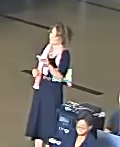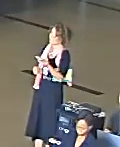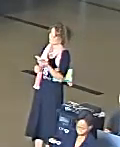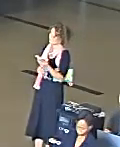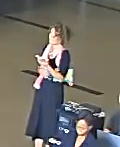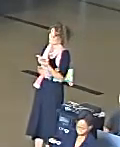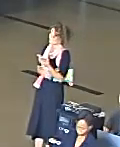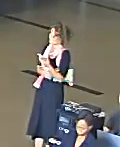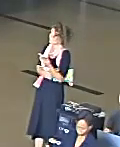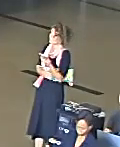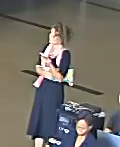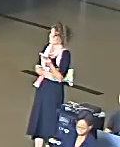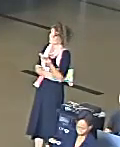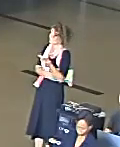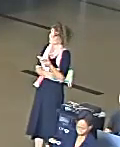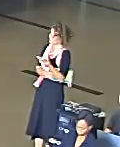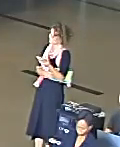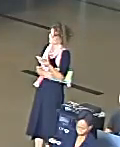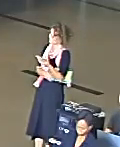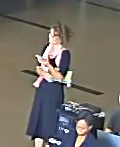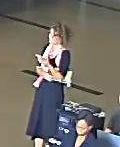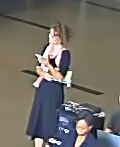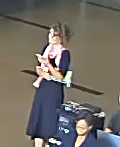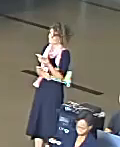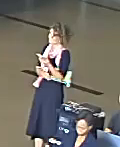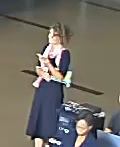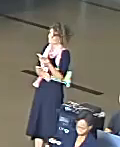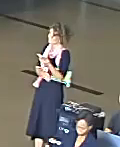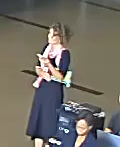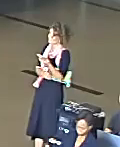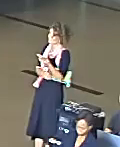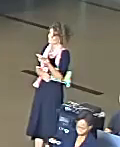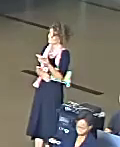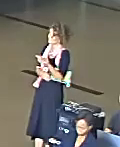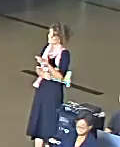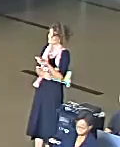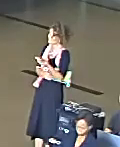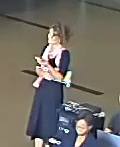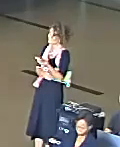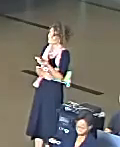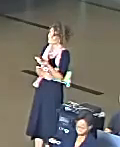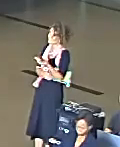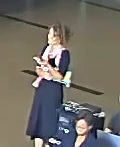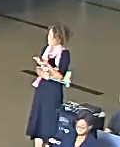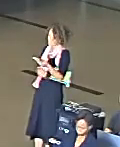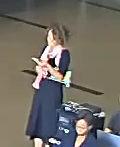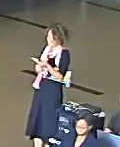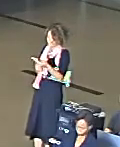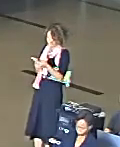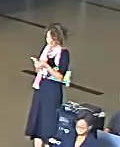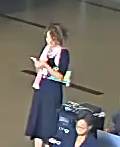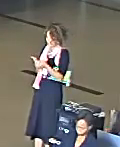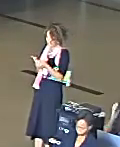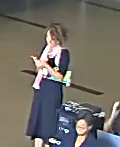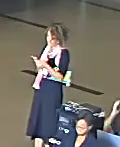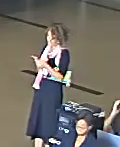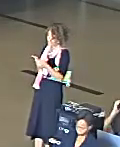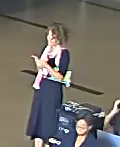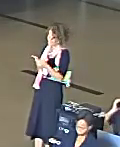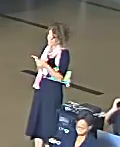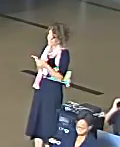ausência da ntt que é Quem fiscaliza ele pediu para corrigir aqui viu Professor cleit tá tá corrigido bem eh vou